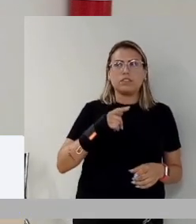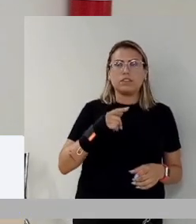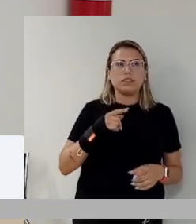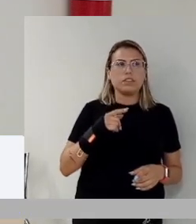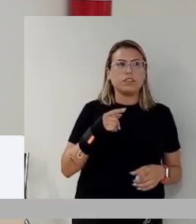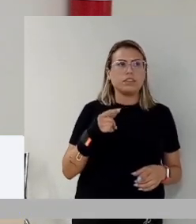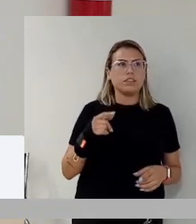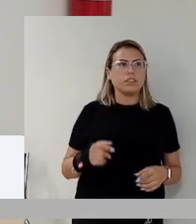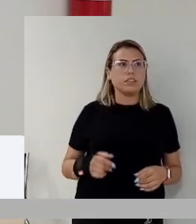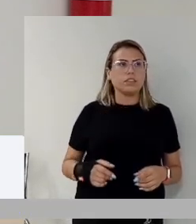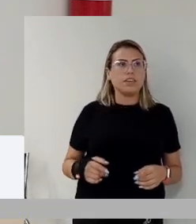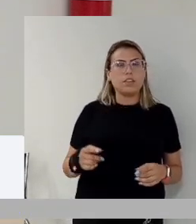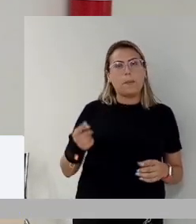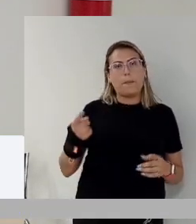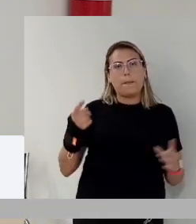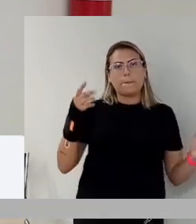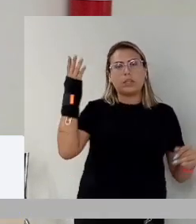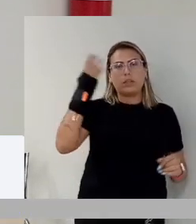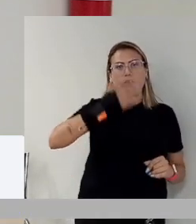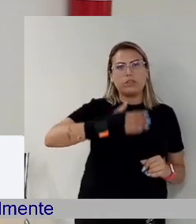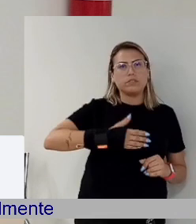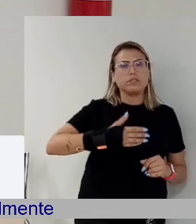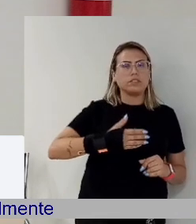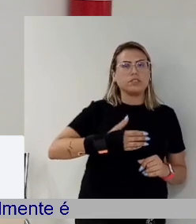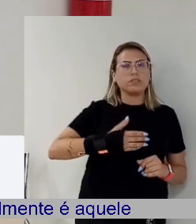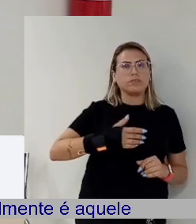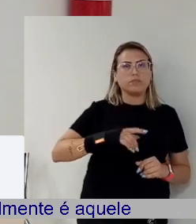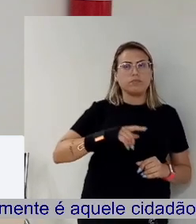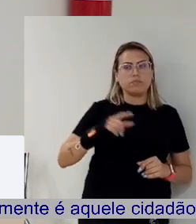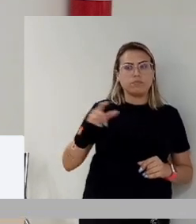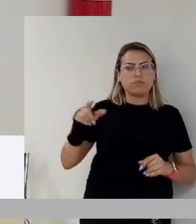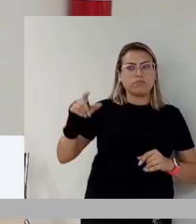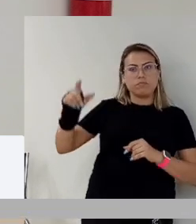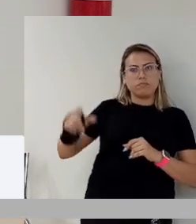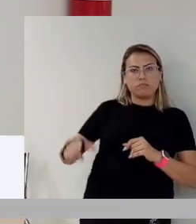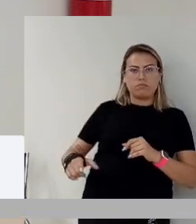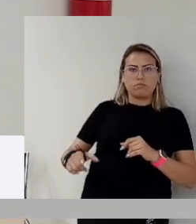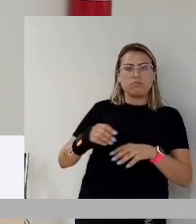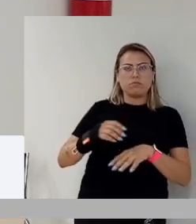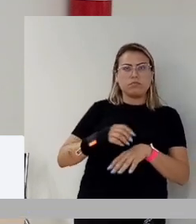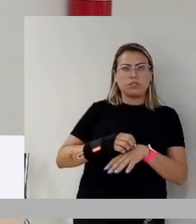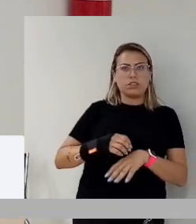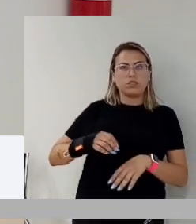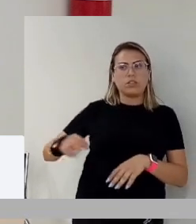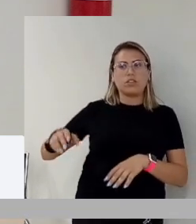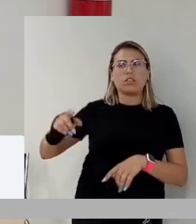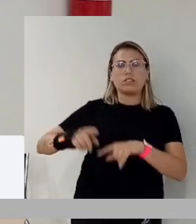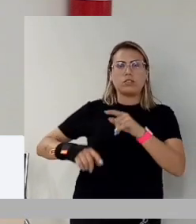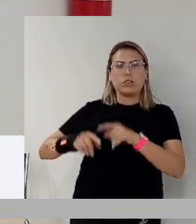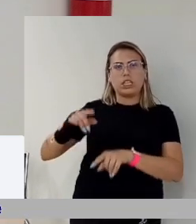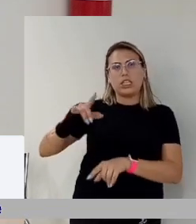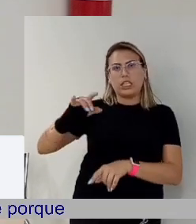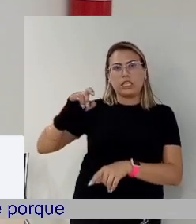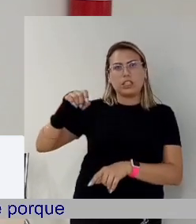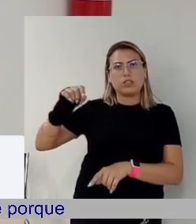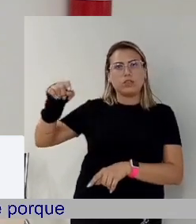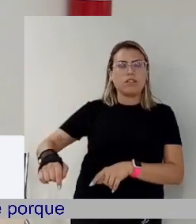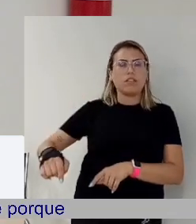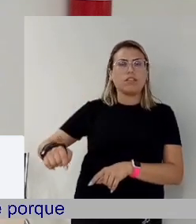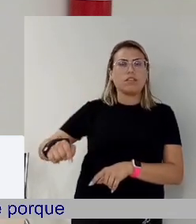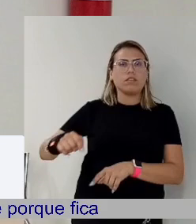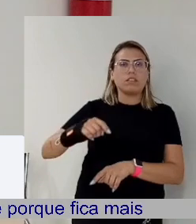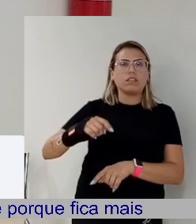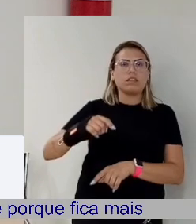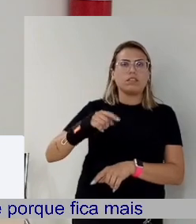e uma prova que realmente aquele cidadão que tá jogando vim descartar lixo lá até porque eh fica